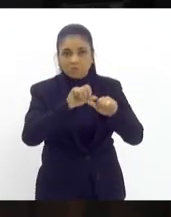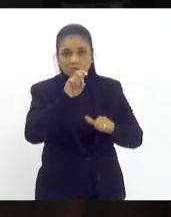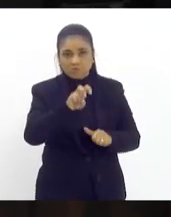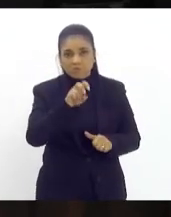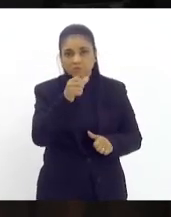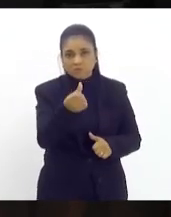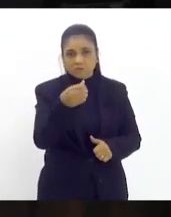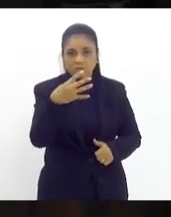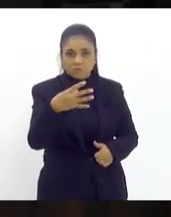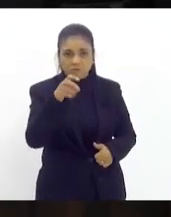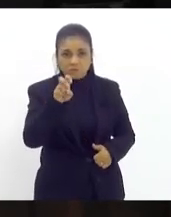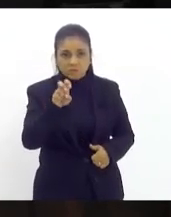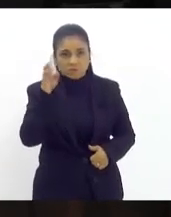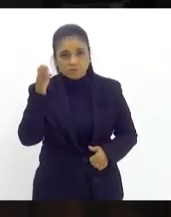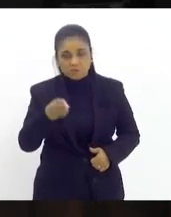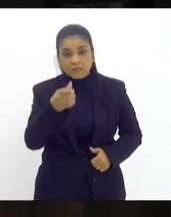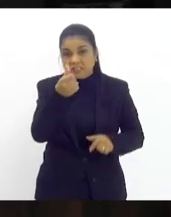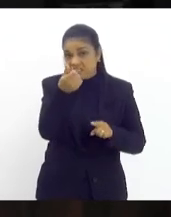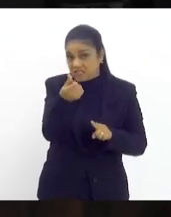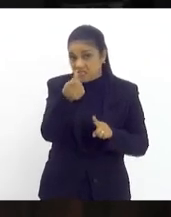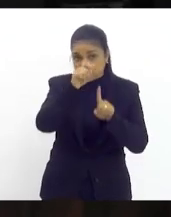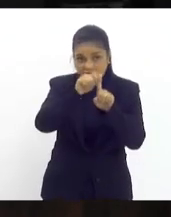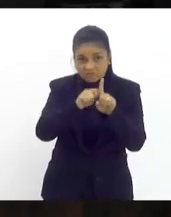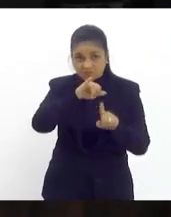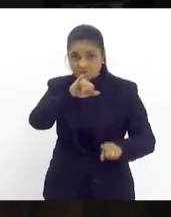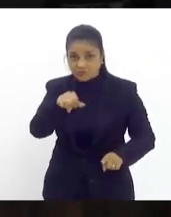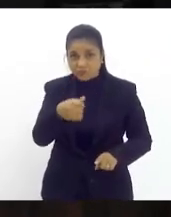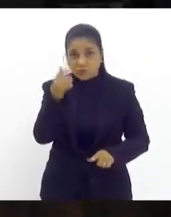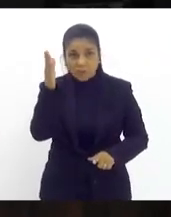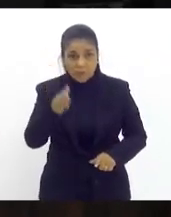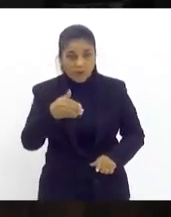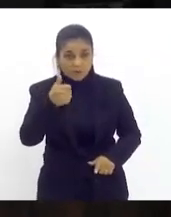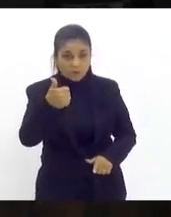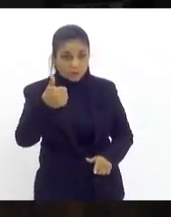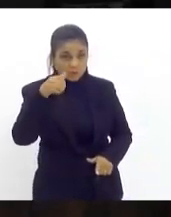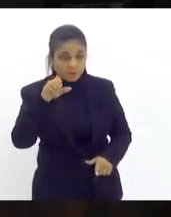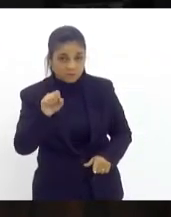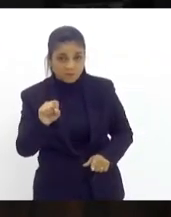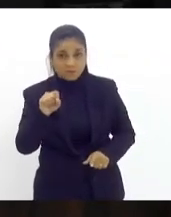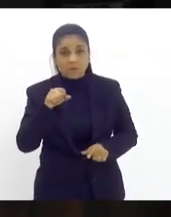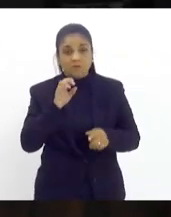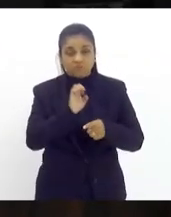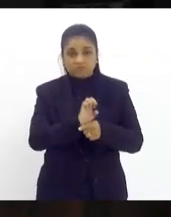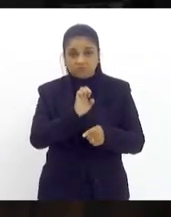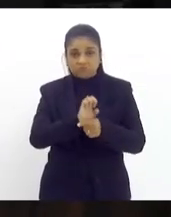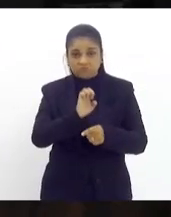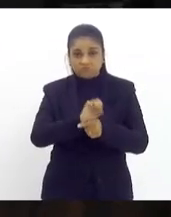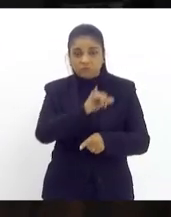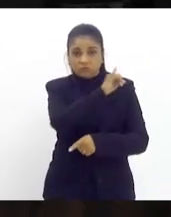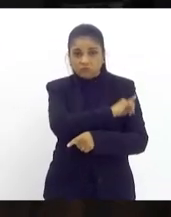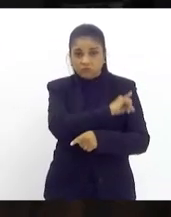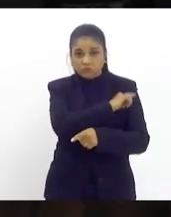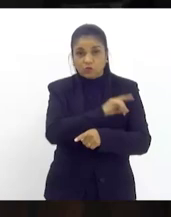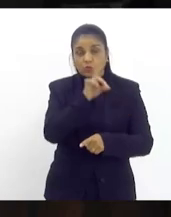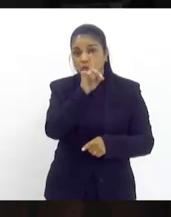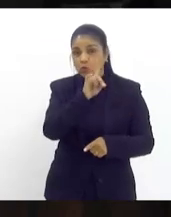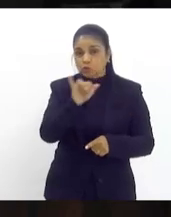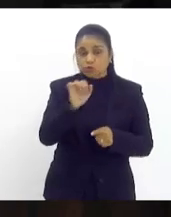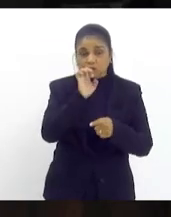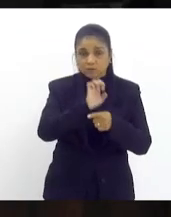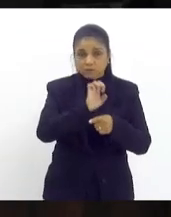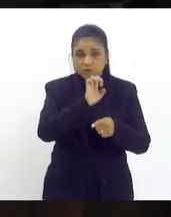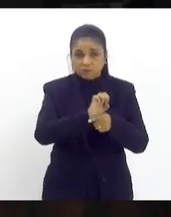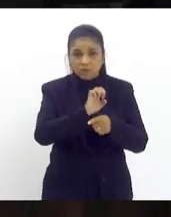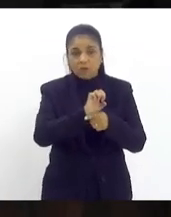5.645 de 6 de janeiro de 2010 instituindo no âmbito do Estado do Rio de Janeiro o dia Estadual